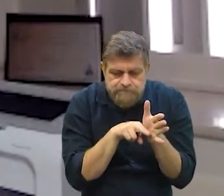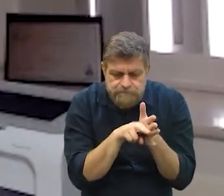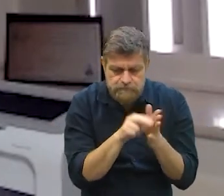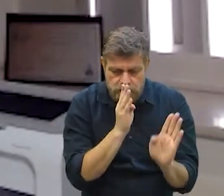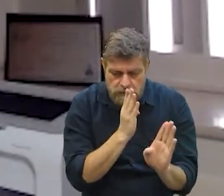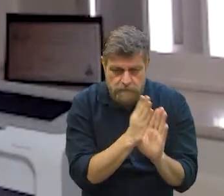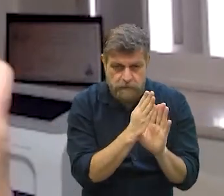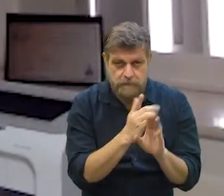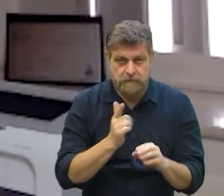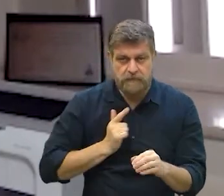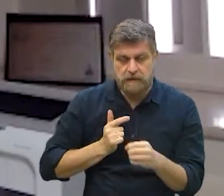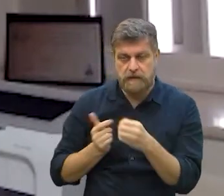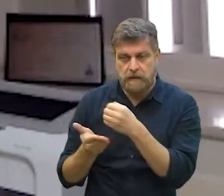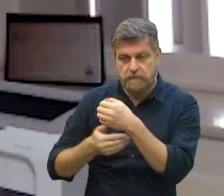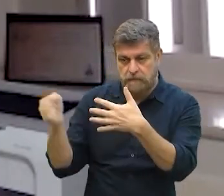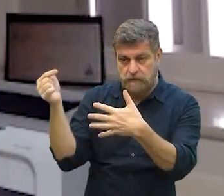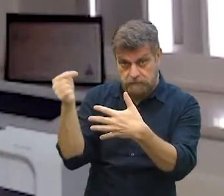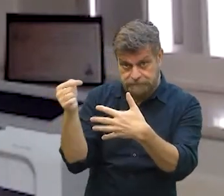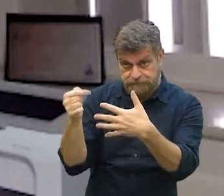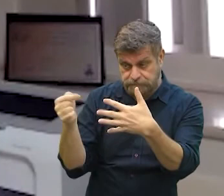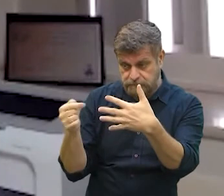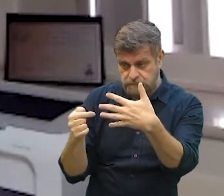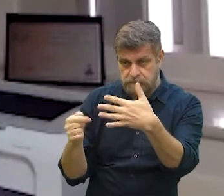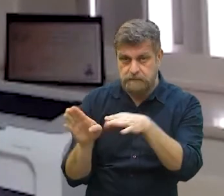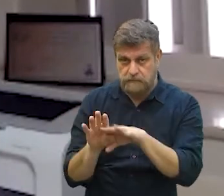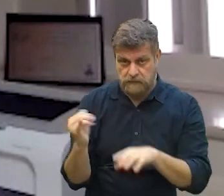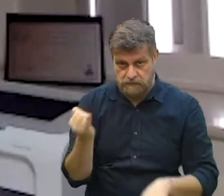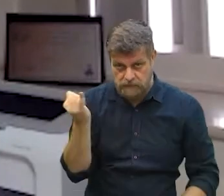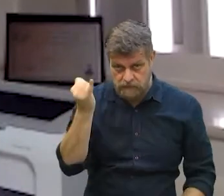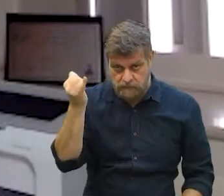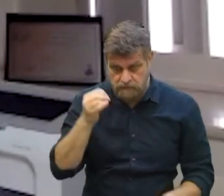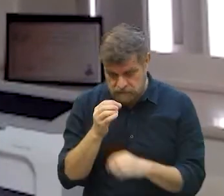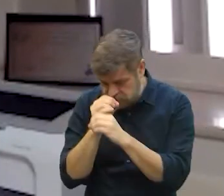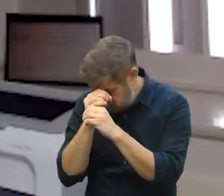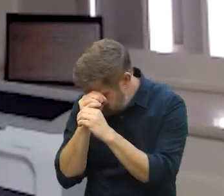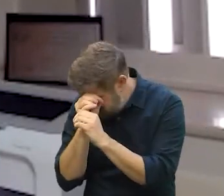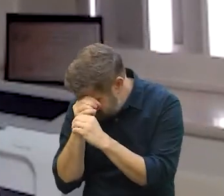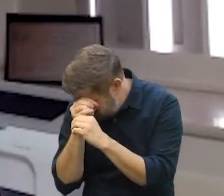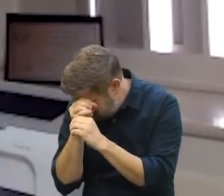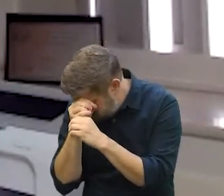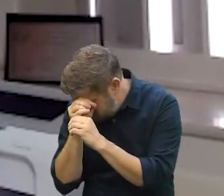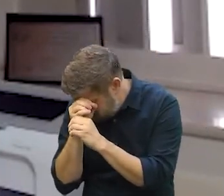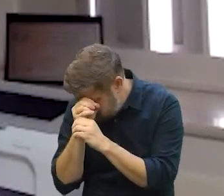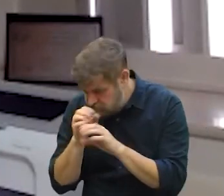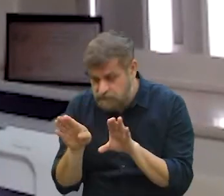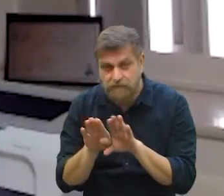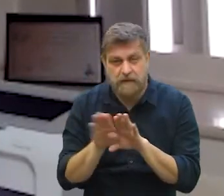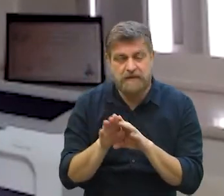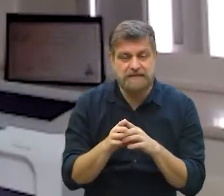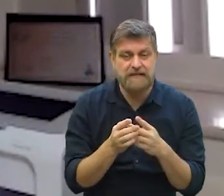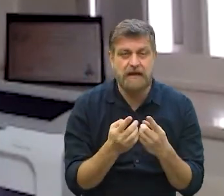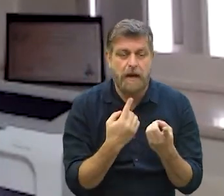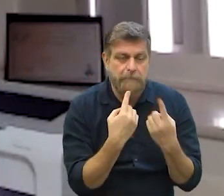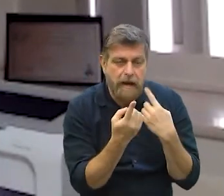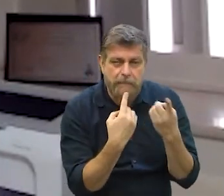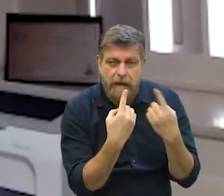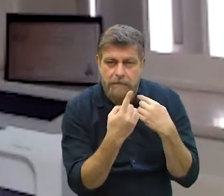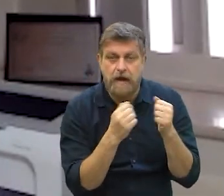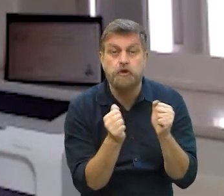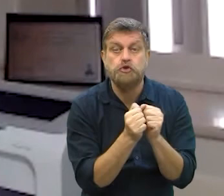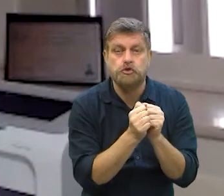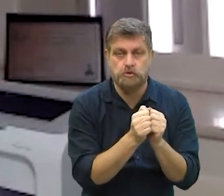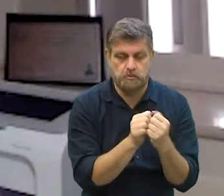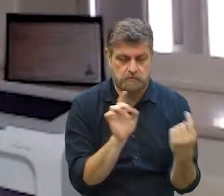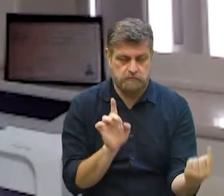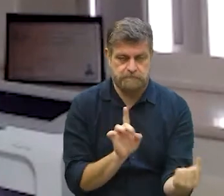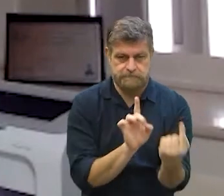né? Existem outros fatores também que a gente leva em consideração, o tipo histológico, e isso tudo tem que ser discutido numa consulta